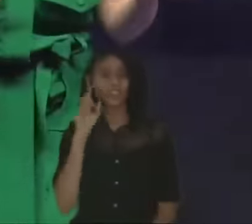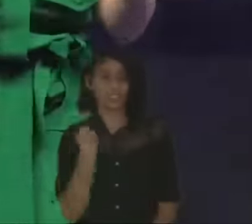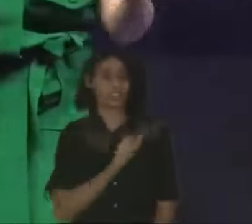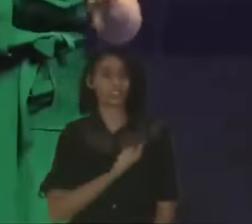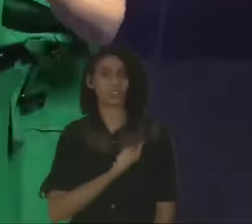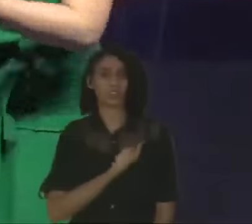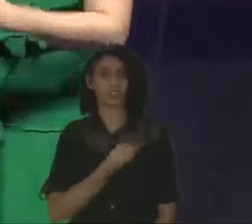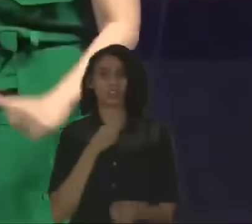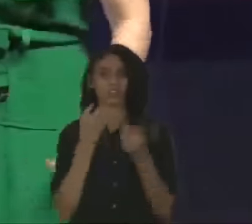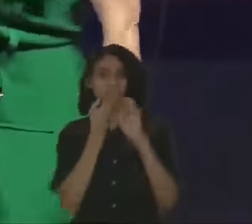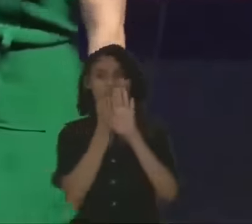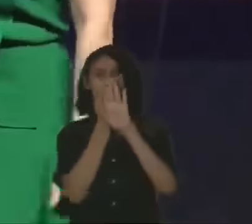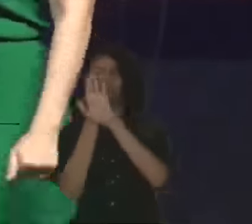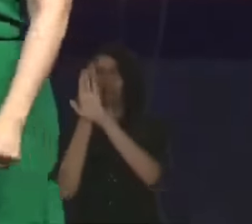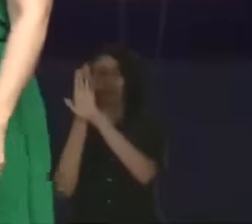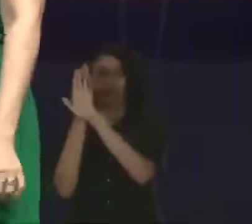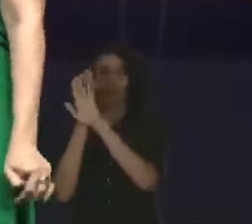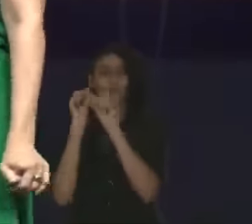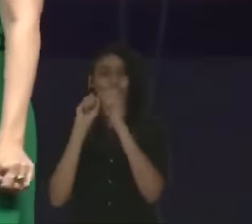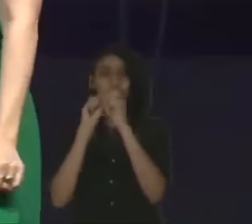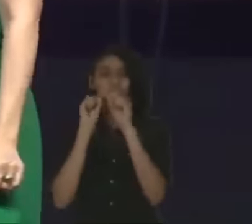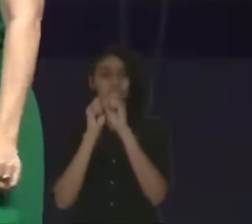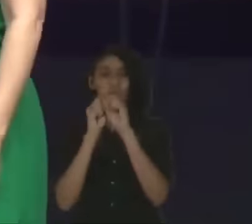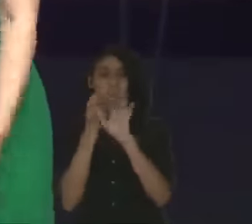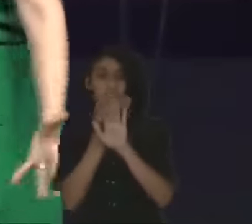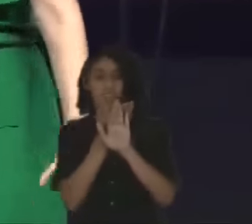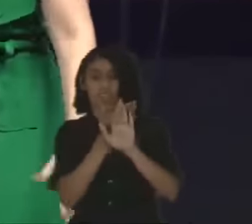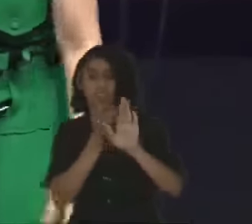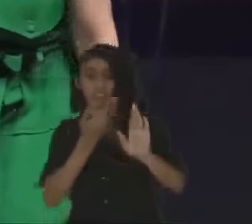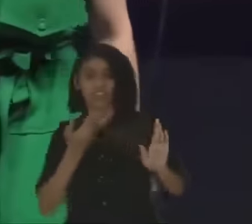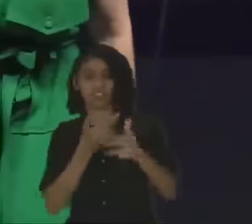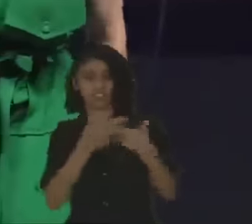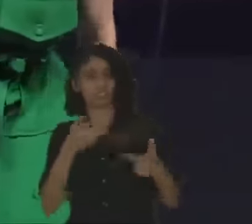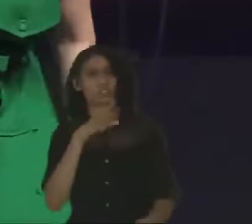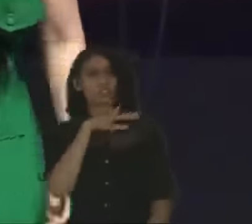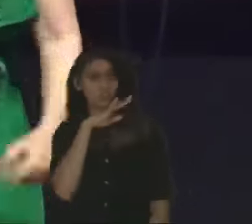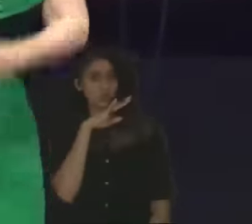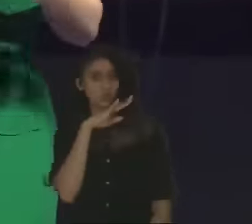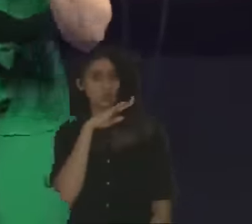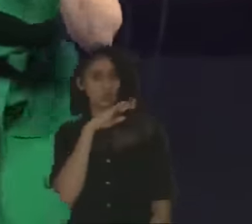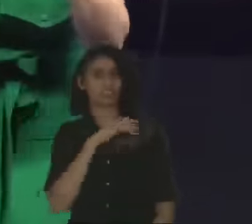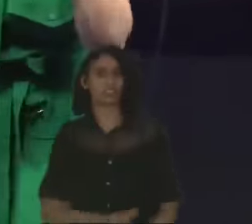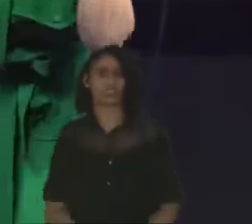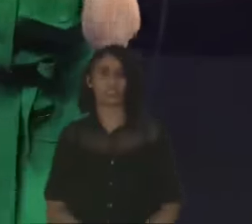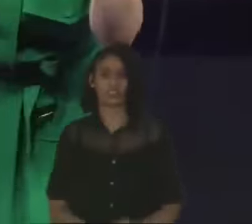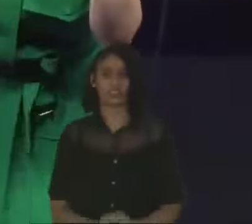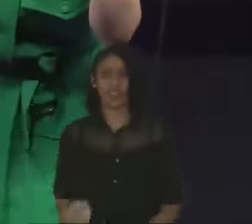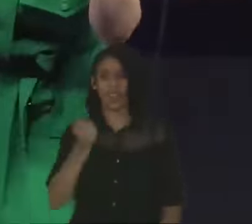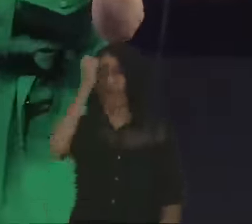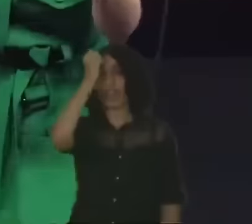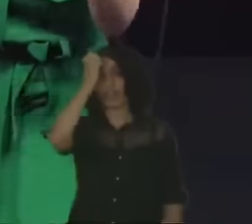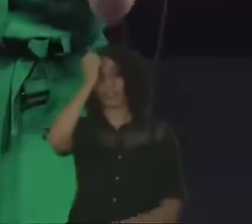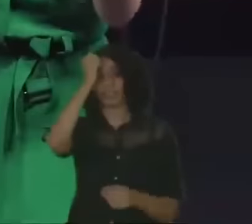ficarmos longe de tudo aquilo que nos afastando o coração de Deus arrependimento maravilhoso arrependimento é a chance da minha volta deus